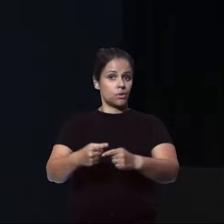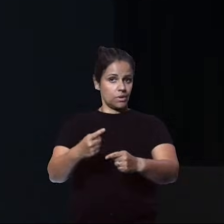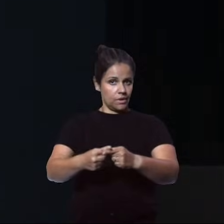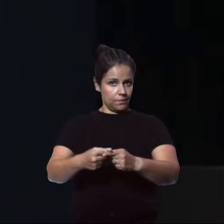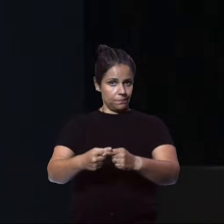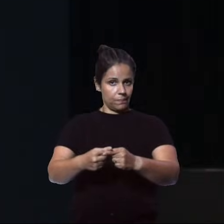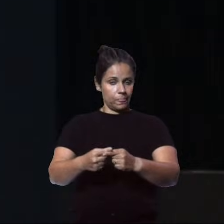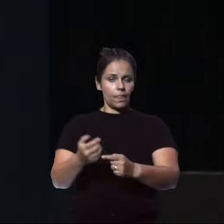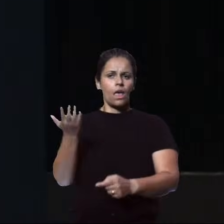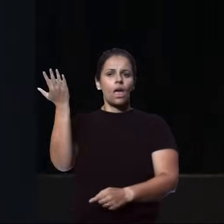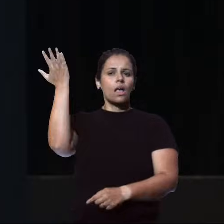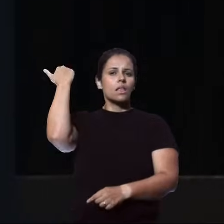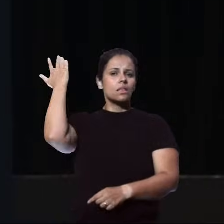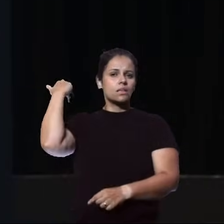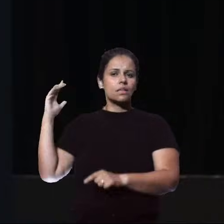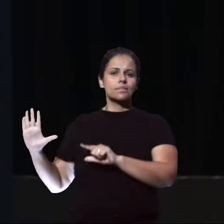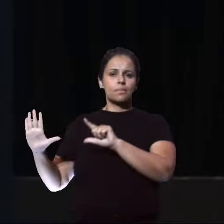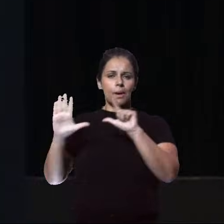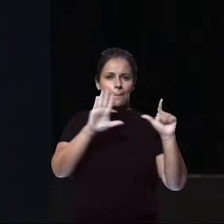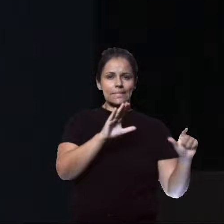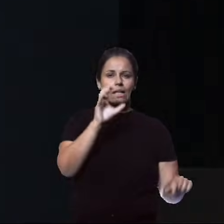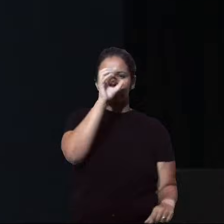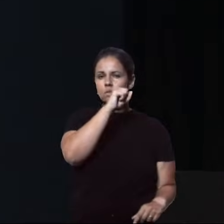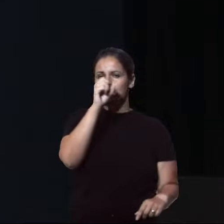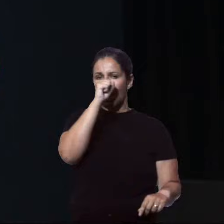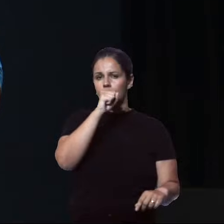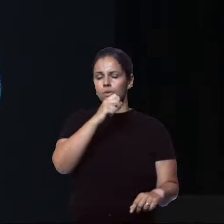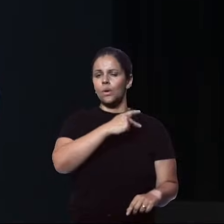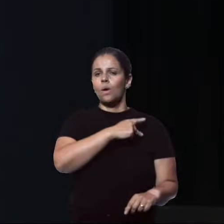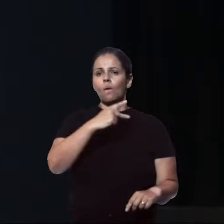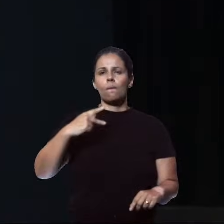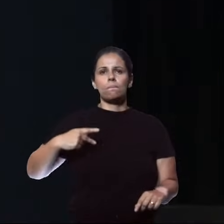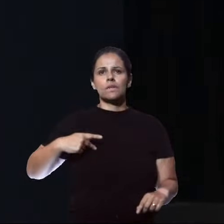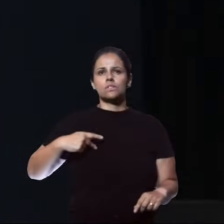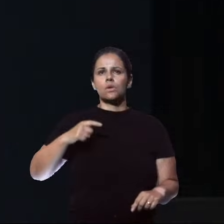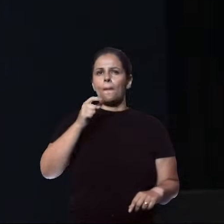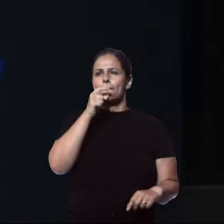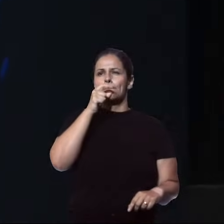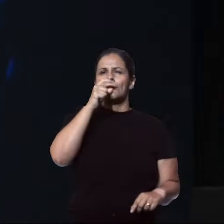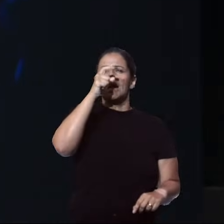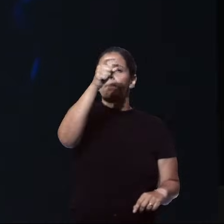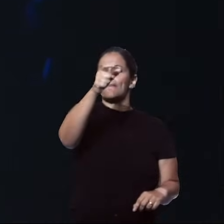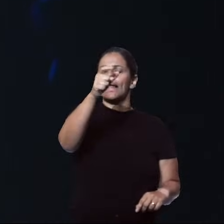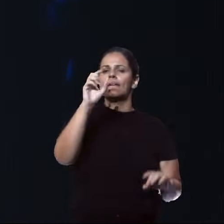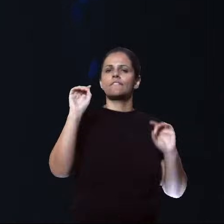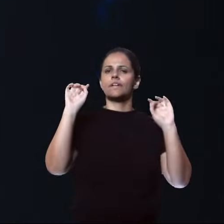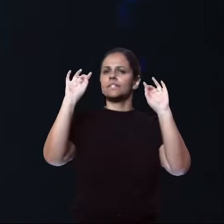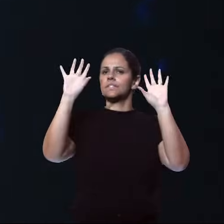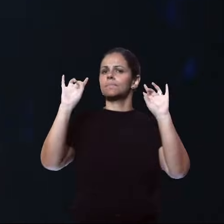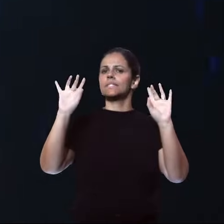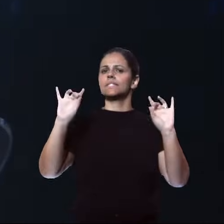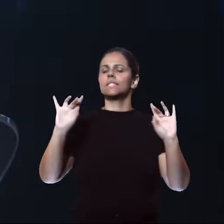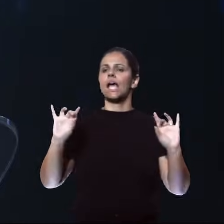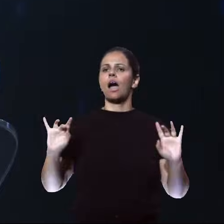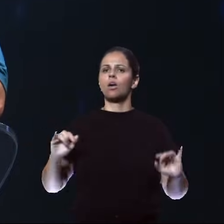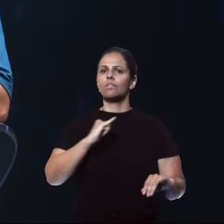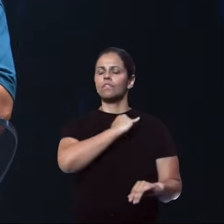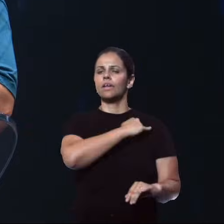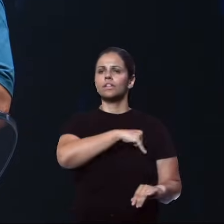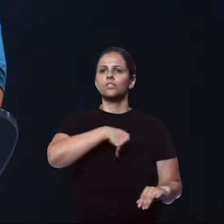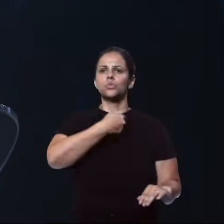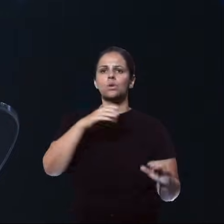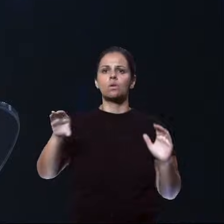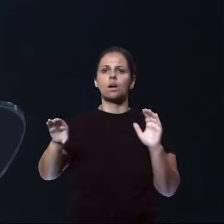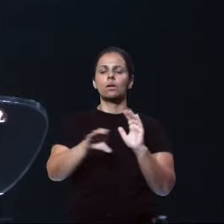Vitor trouxe uma palavra muito especial. Ele lembrou a gente lá de João 9, em que